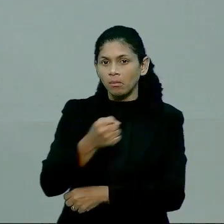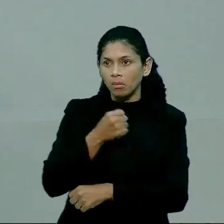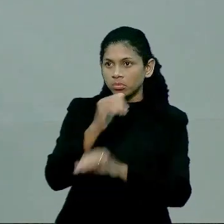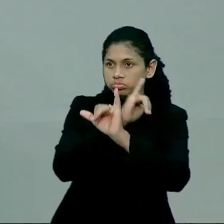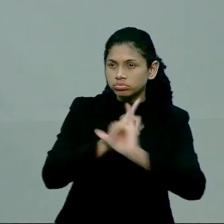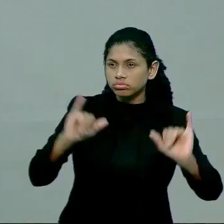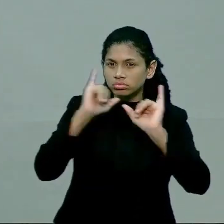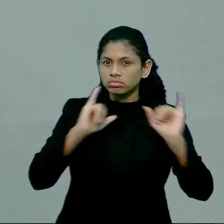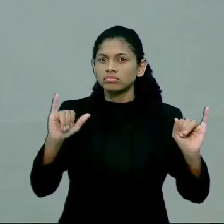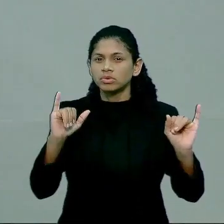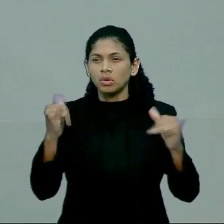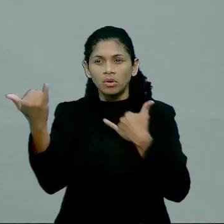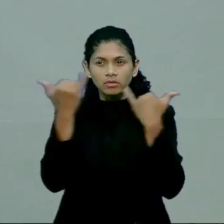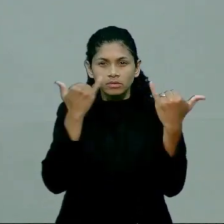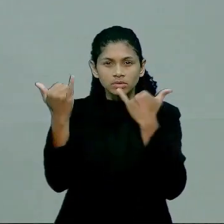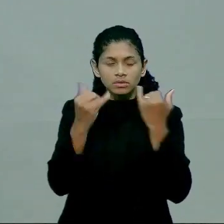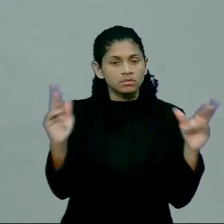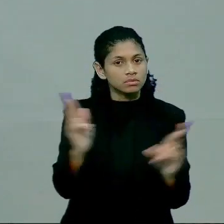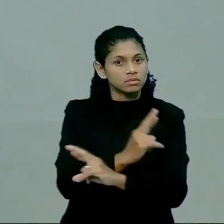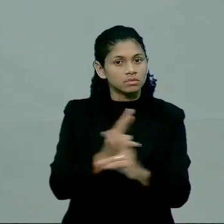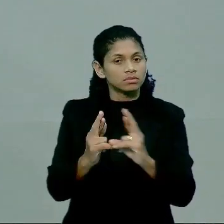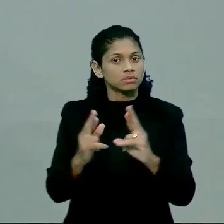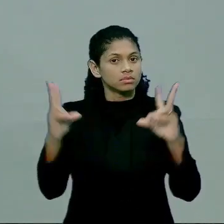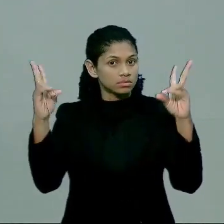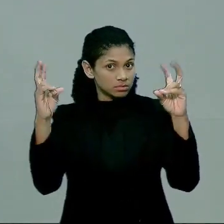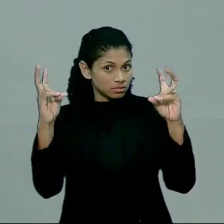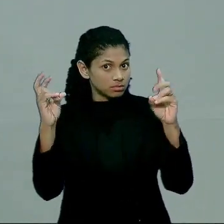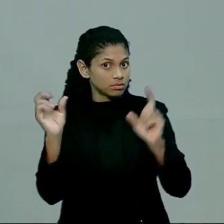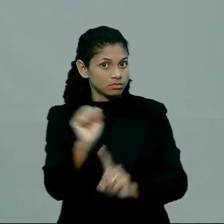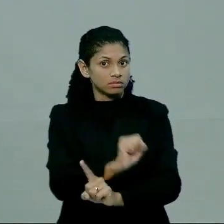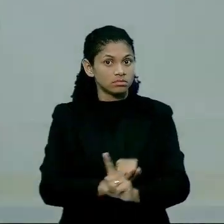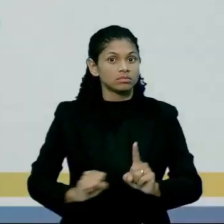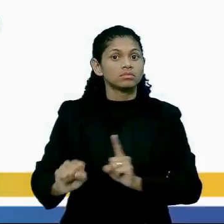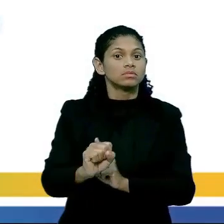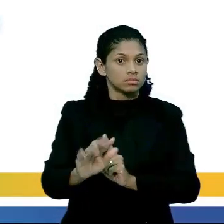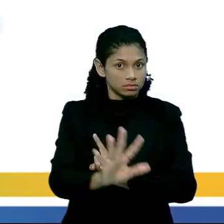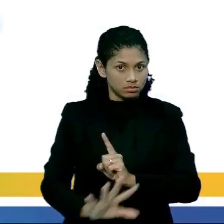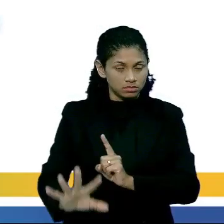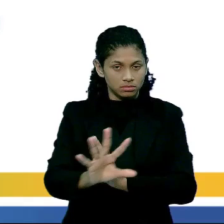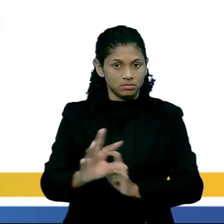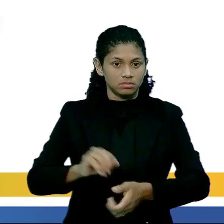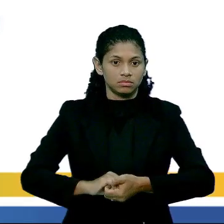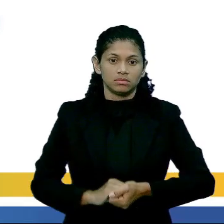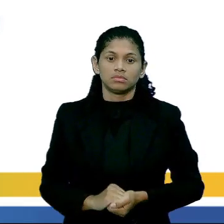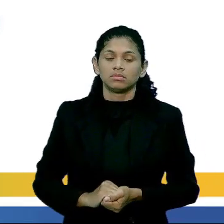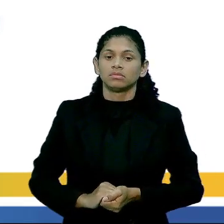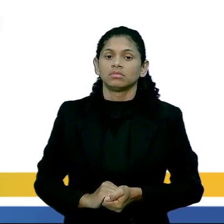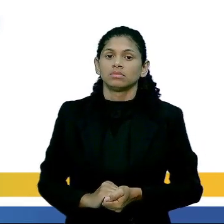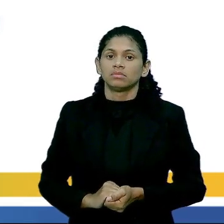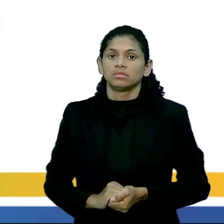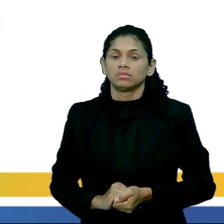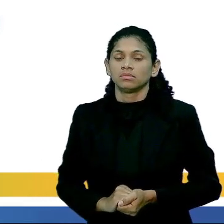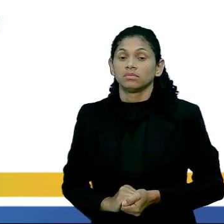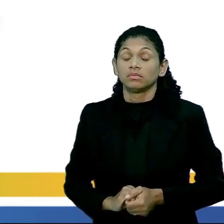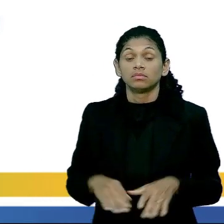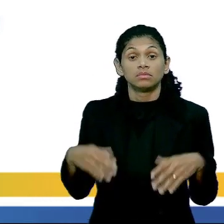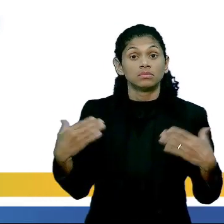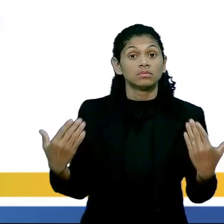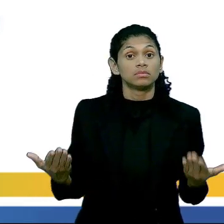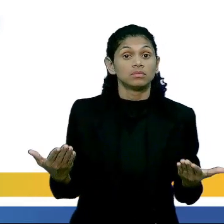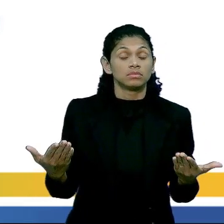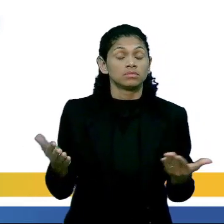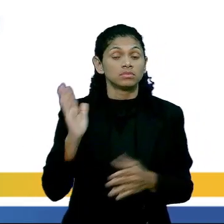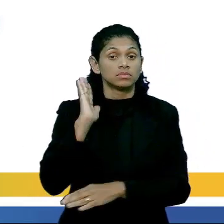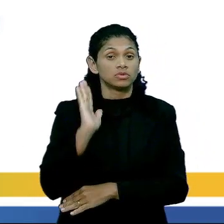ou uma informação acerca de temas sociais a gente já vai abrindo nosso senso crítico para isso galera então a gente